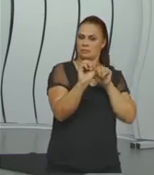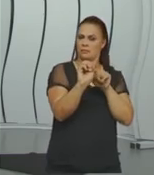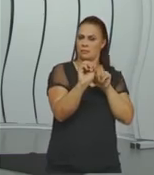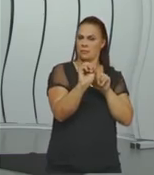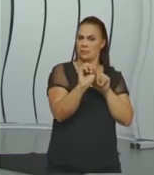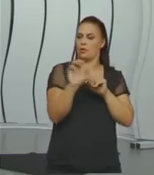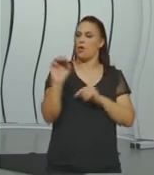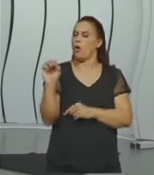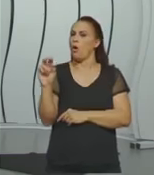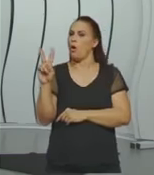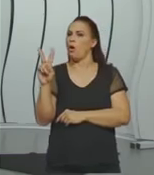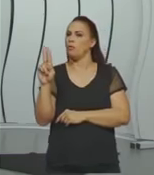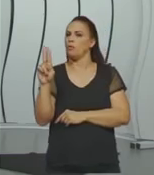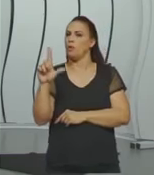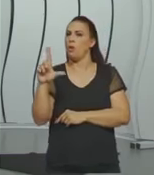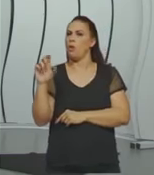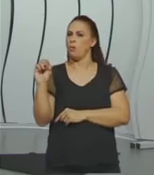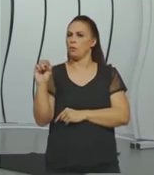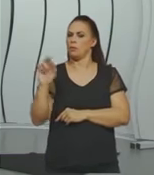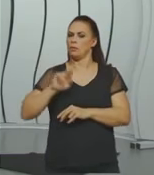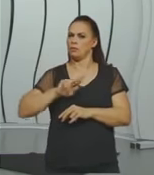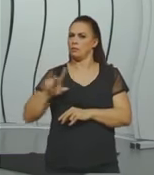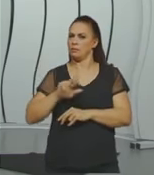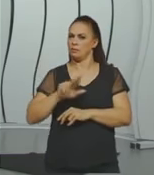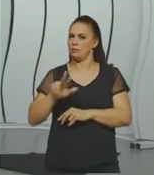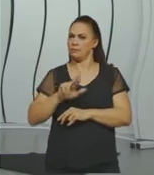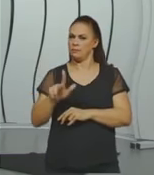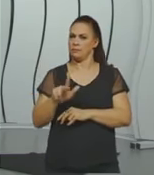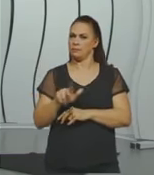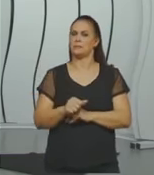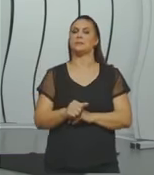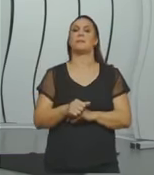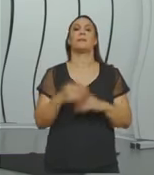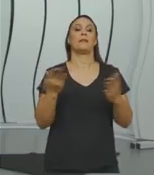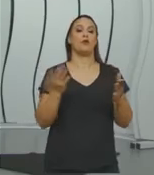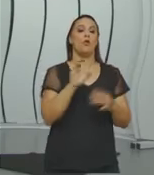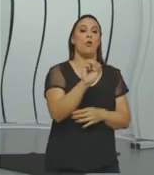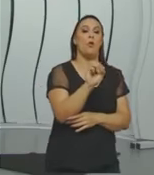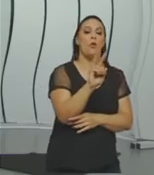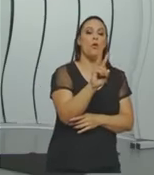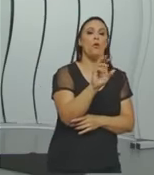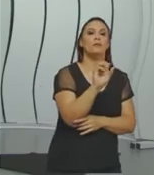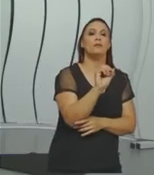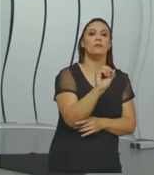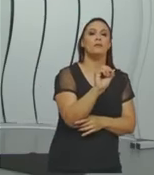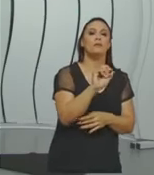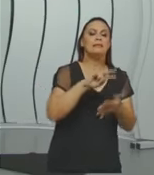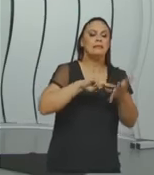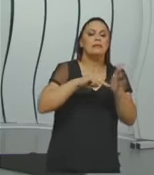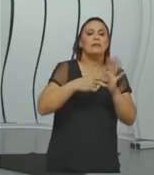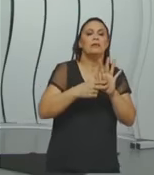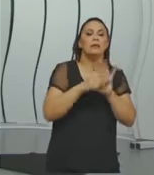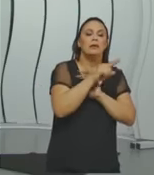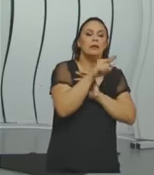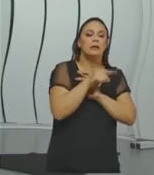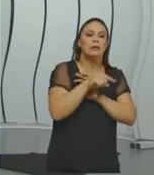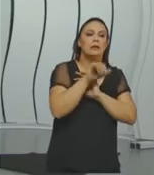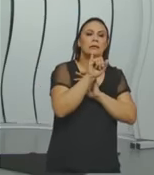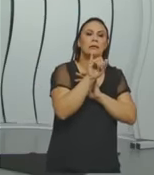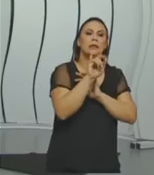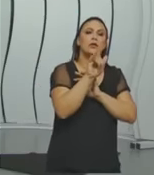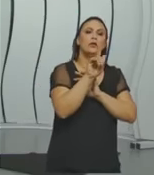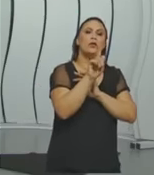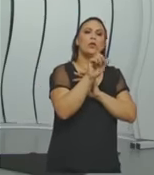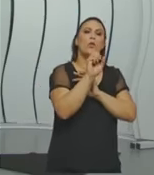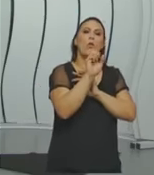tá? Então, o que nós vamos chamar de ovo, nós estamos falando de zigoto. Então, de